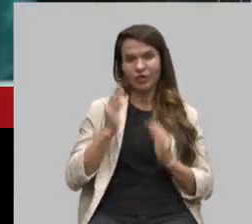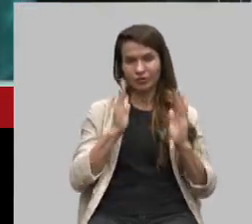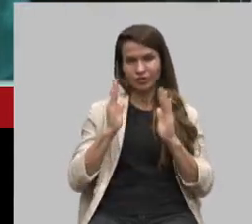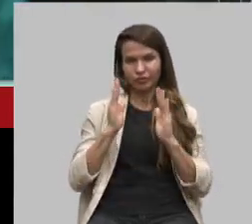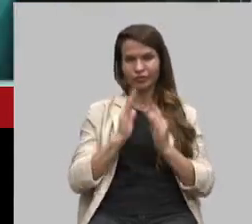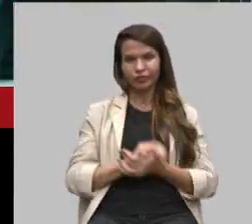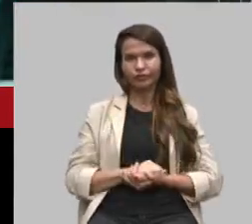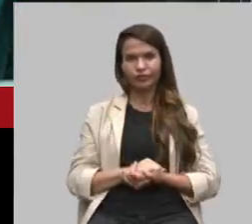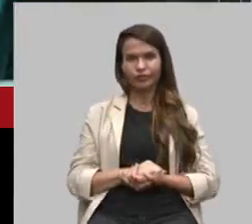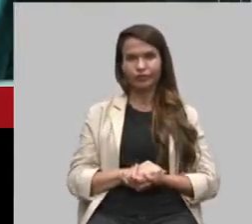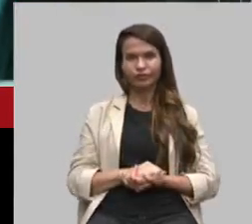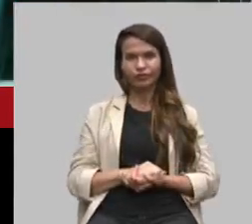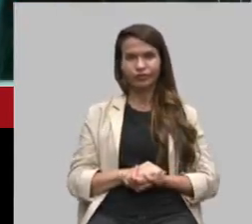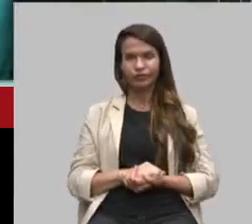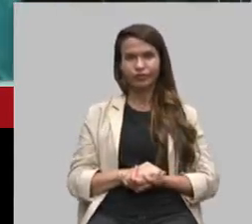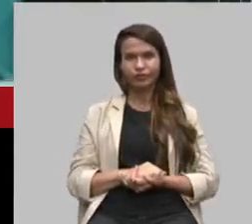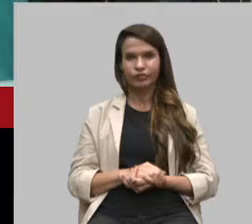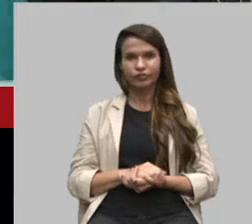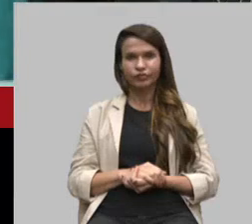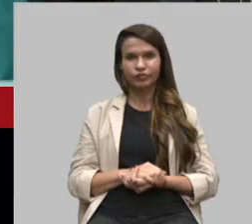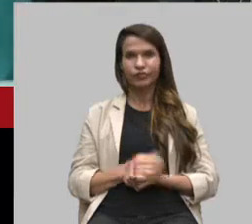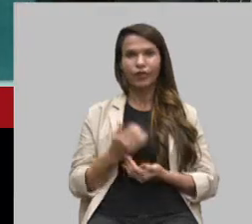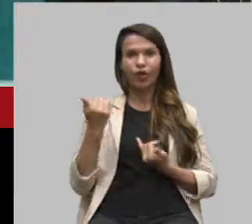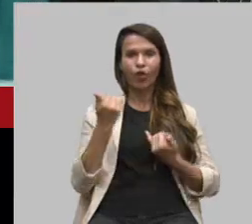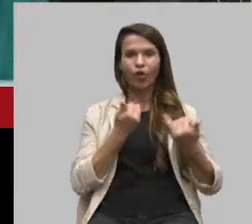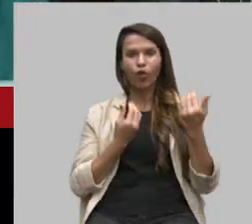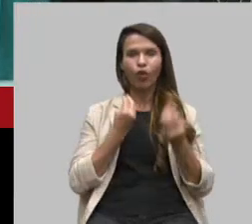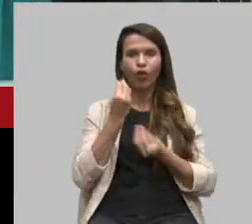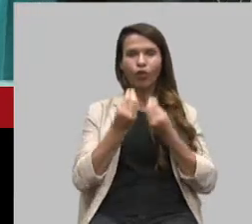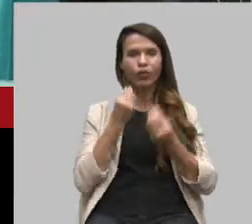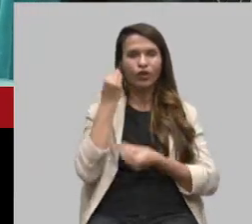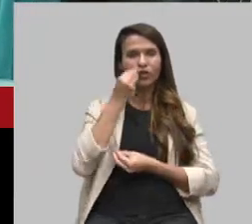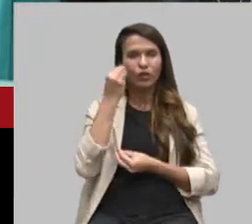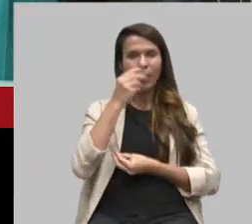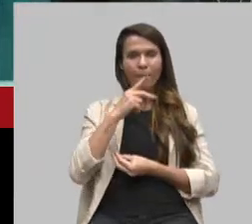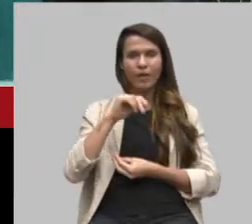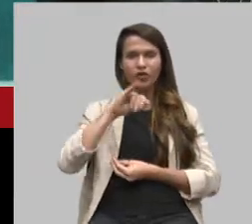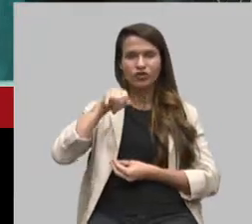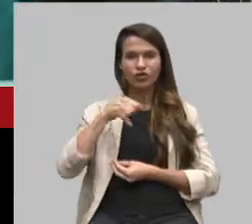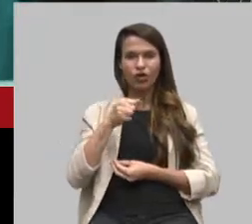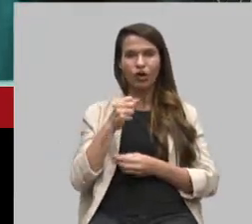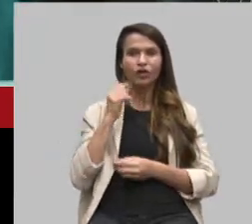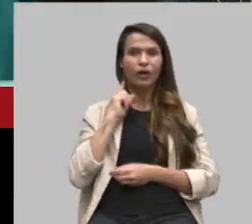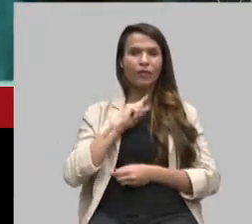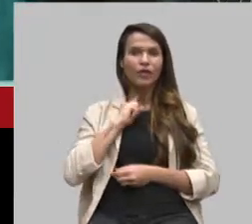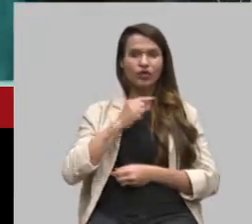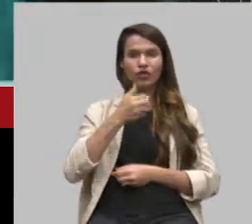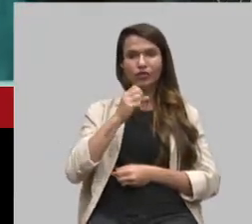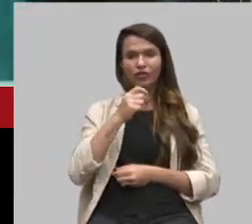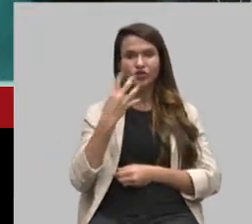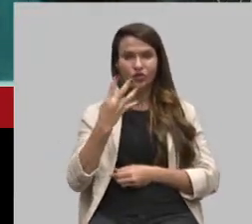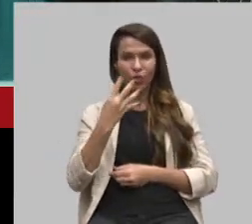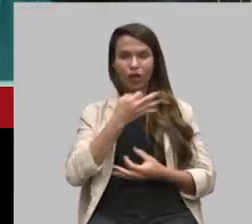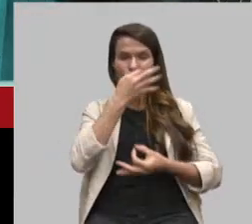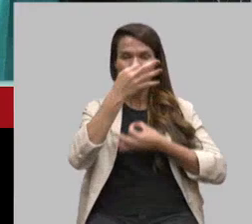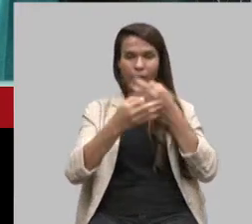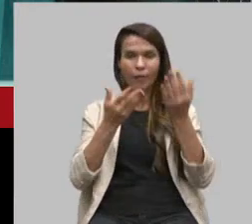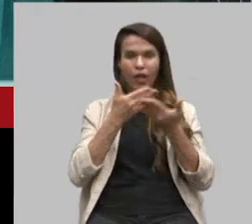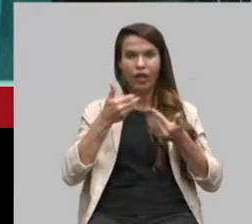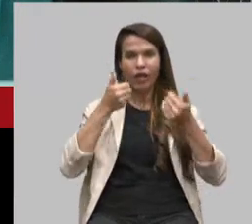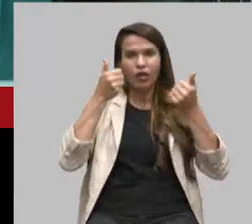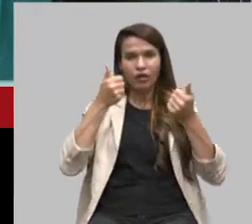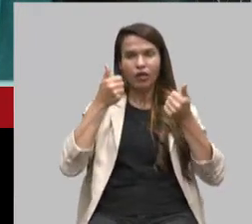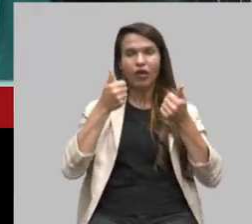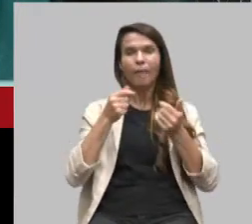momento conte para gente como foi sua experiência no PJ Minas 2024 e contribua com sugestões de melhoria aponte a câmera de seu